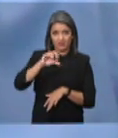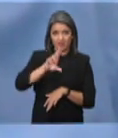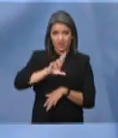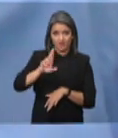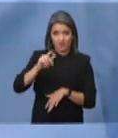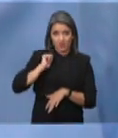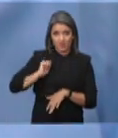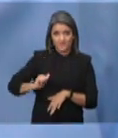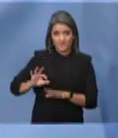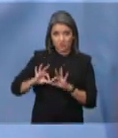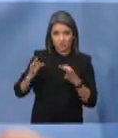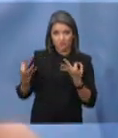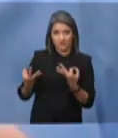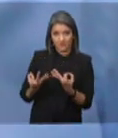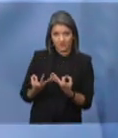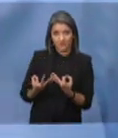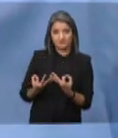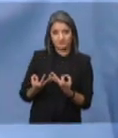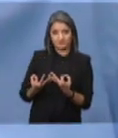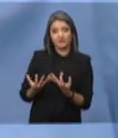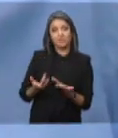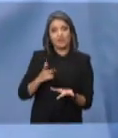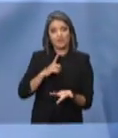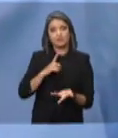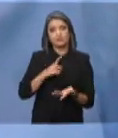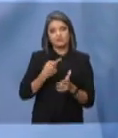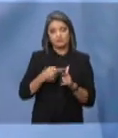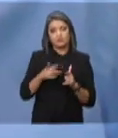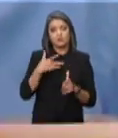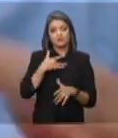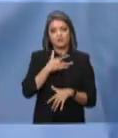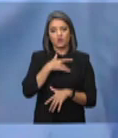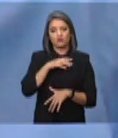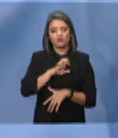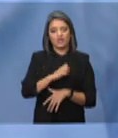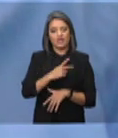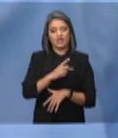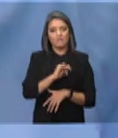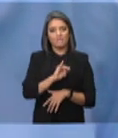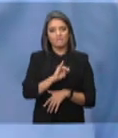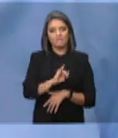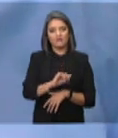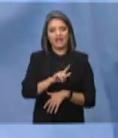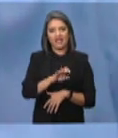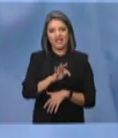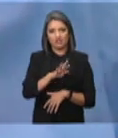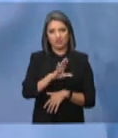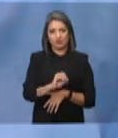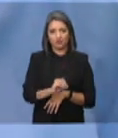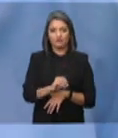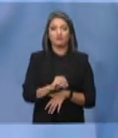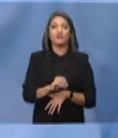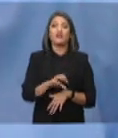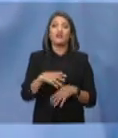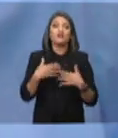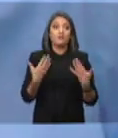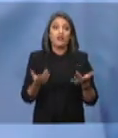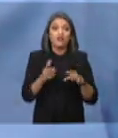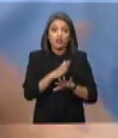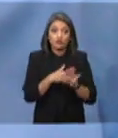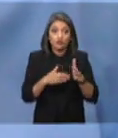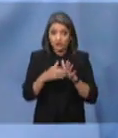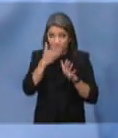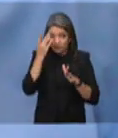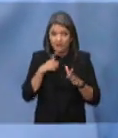para que toda pessoa em condições semelhantes a dele possam